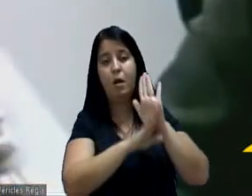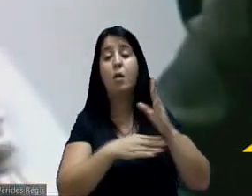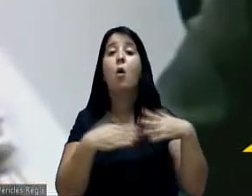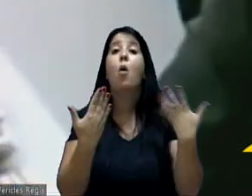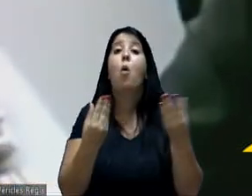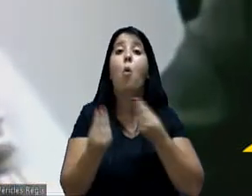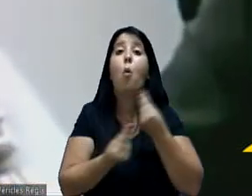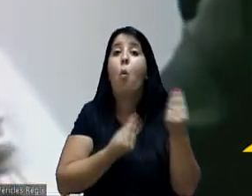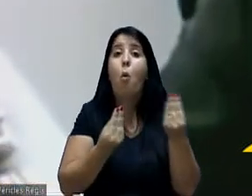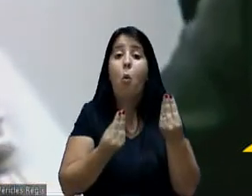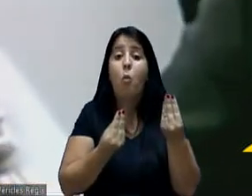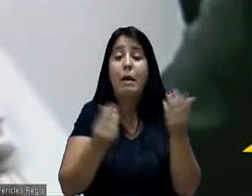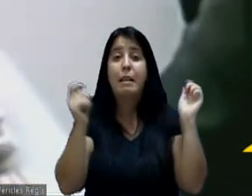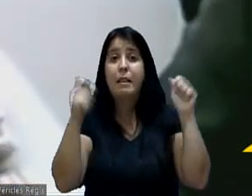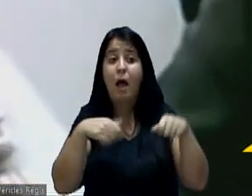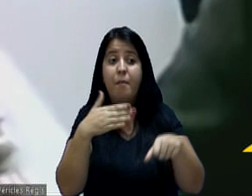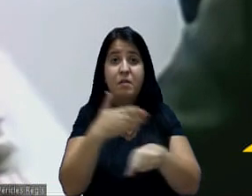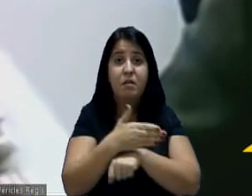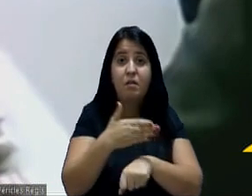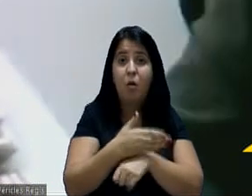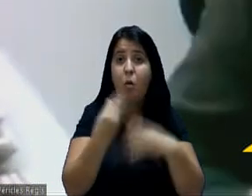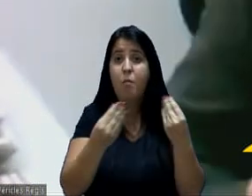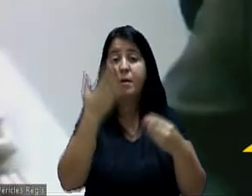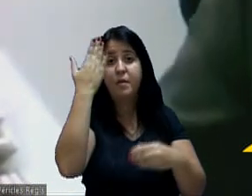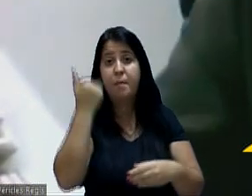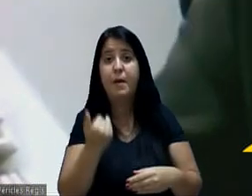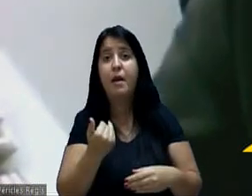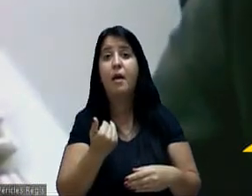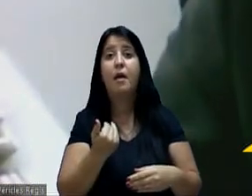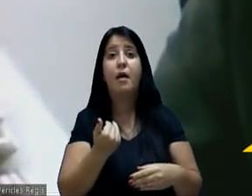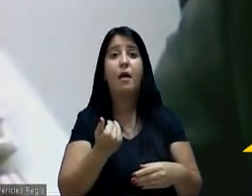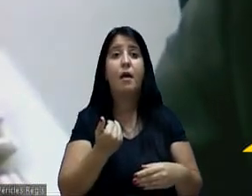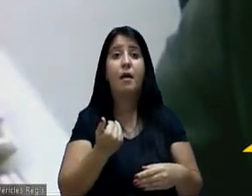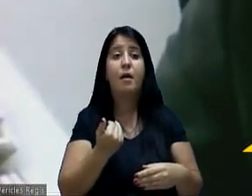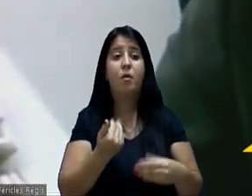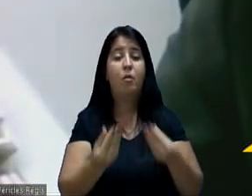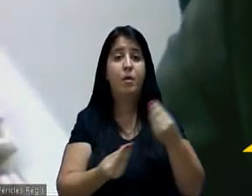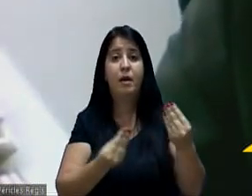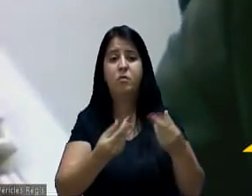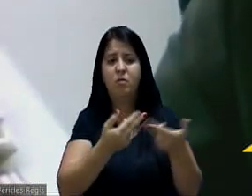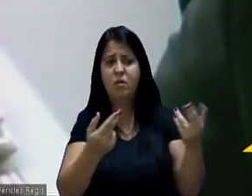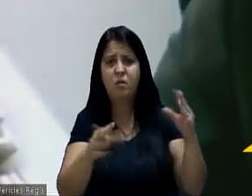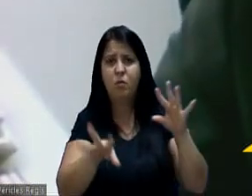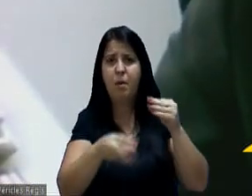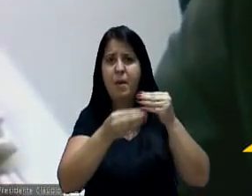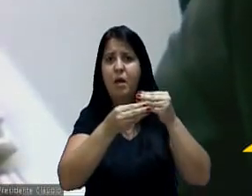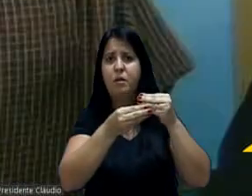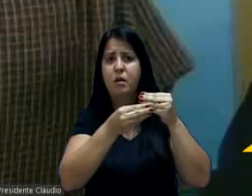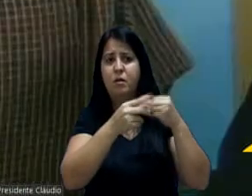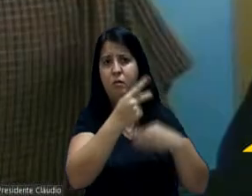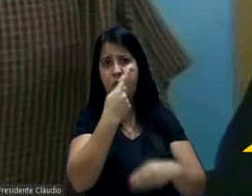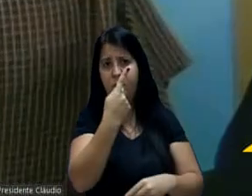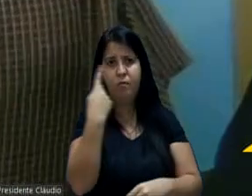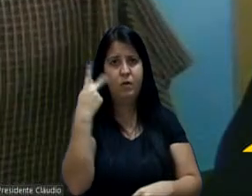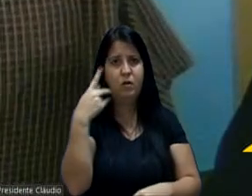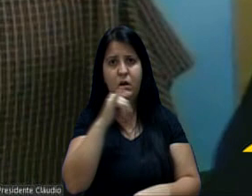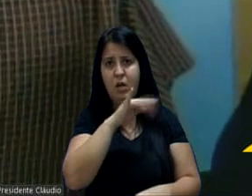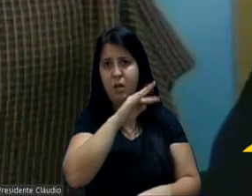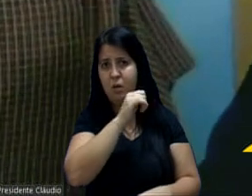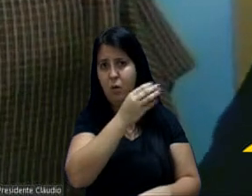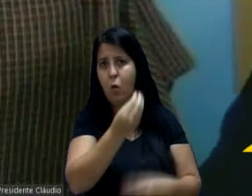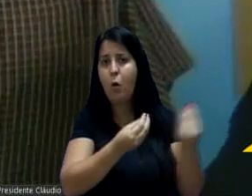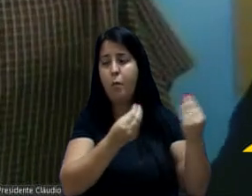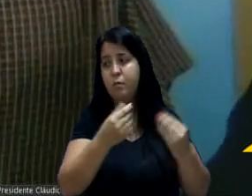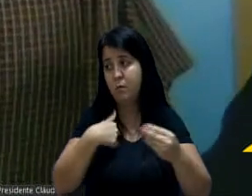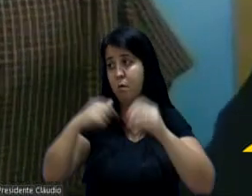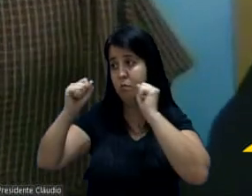acesso ao parecer da Comissão de Justiça na emenda do Ítalo? Se Vossa Excelência quiser, nós podemos mandar